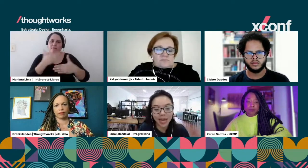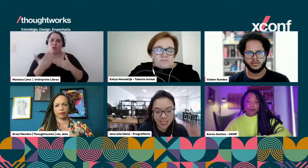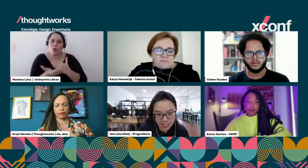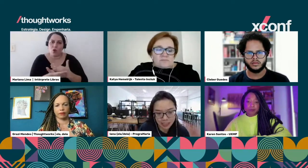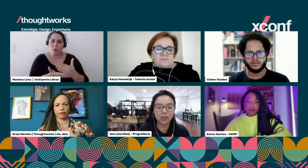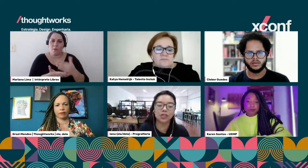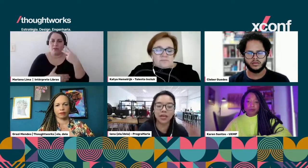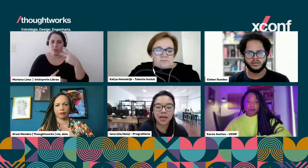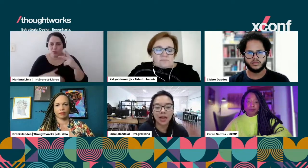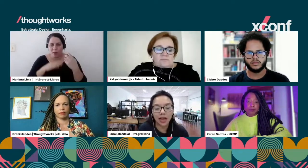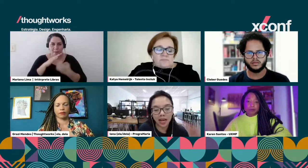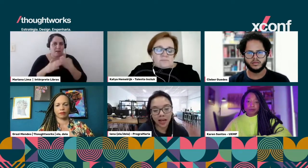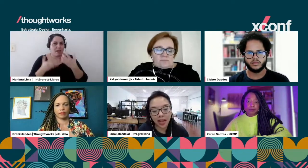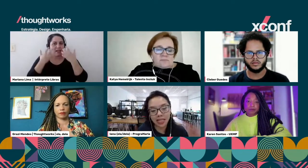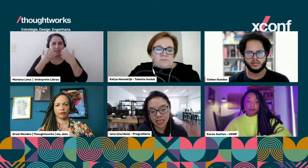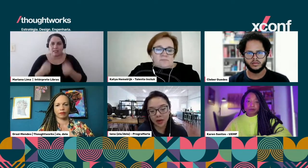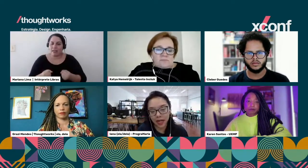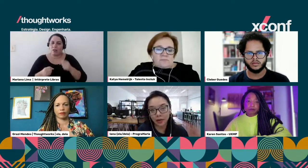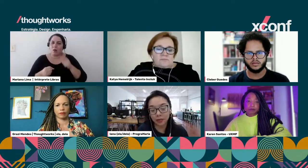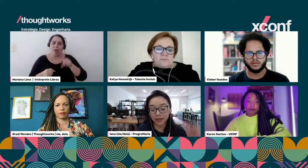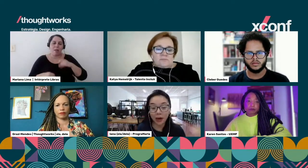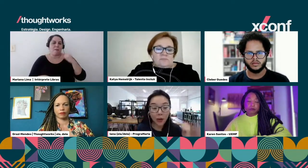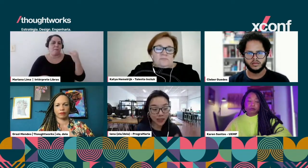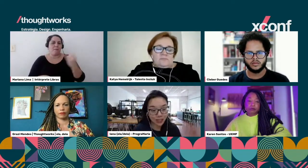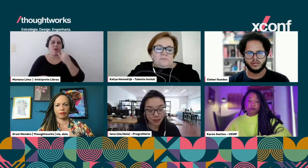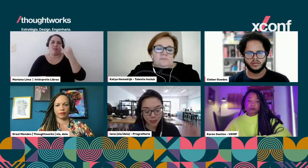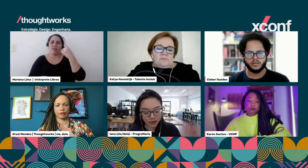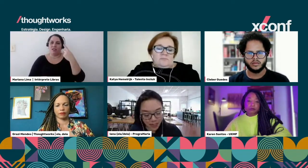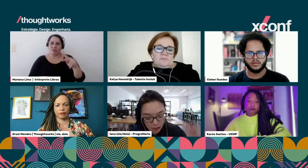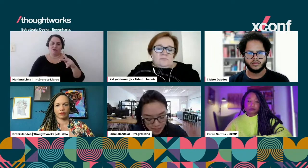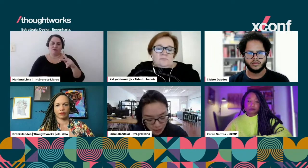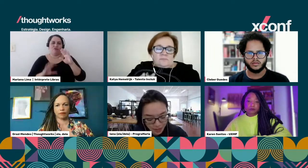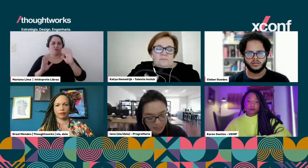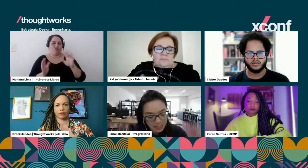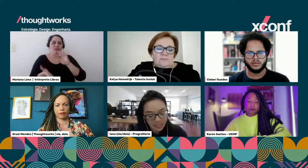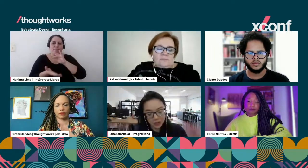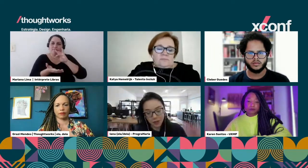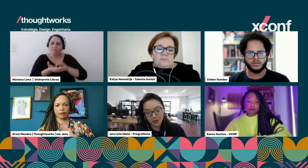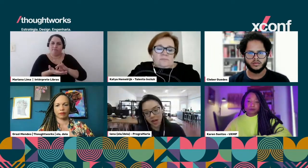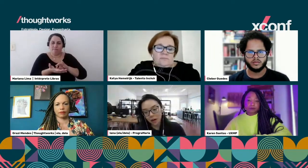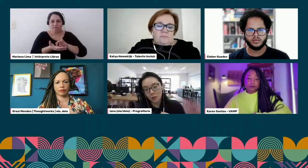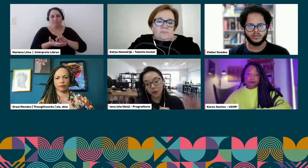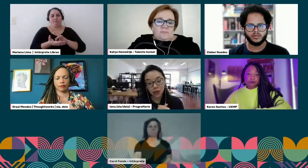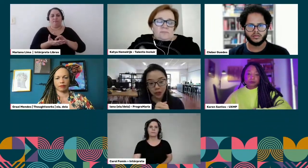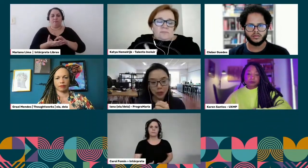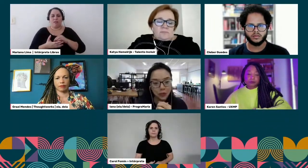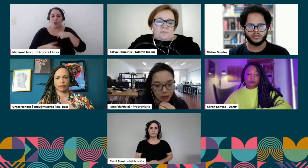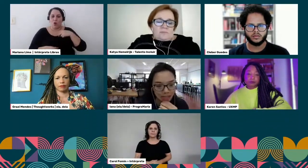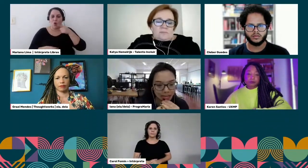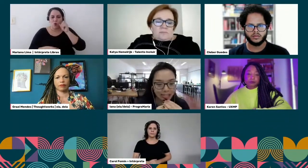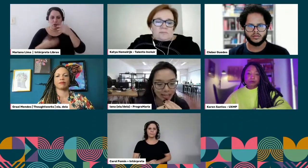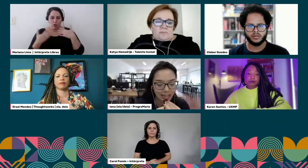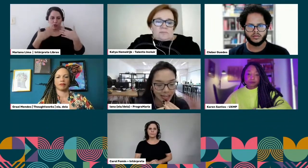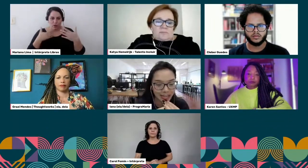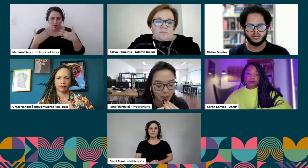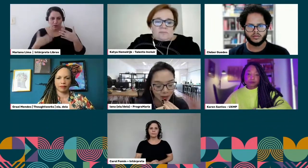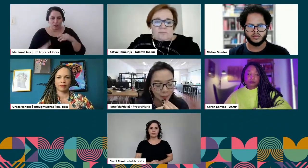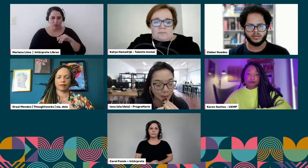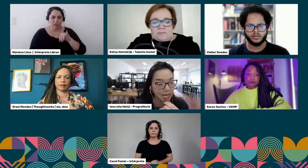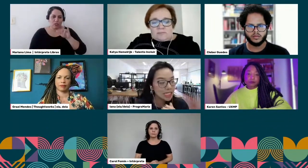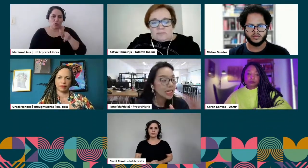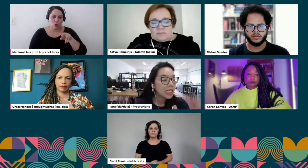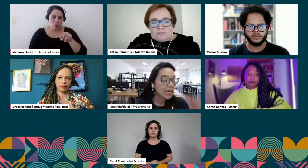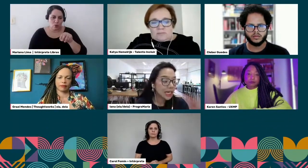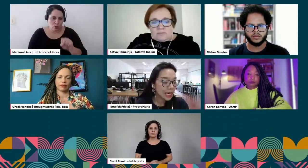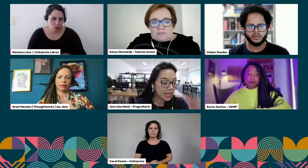empresa, porque aí sim a gente tem ação, né? Eu estava ontem, tive o privilégio de estar numa fala com o professor Yunus, né? Que é Nobel